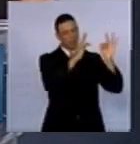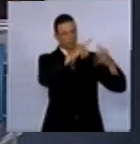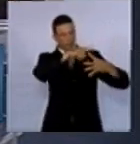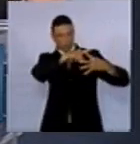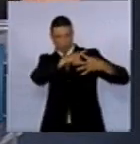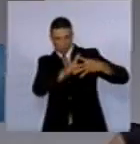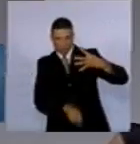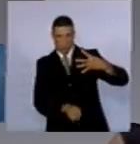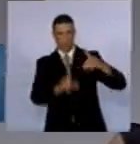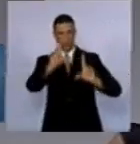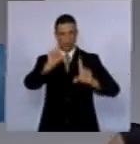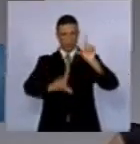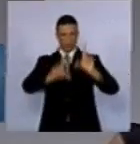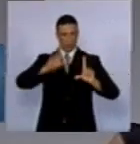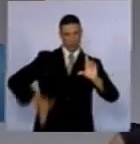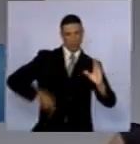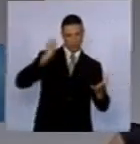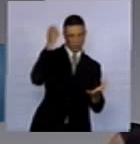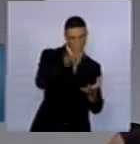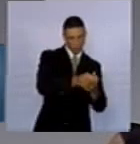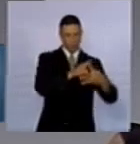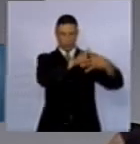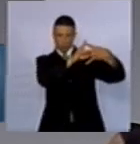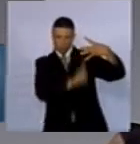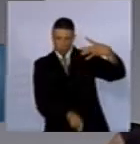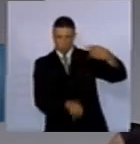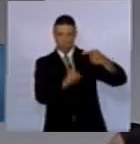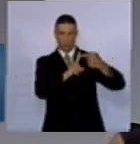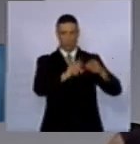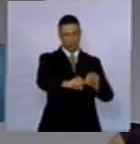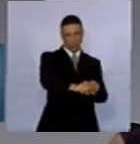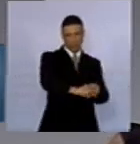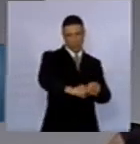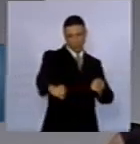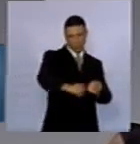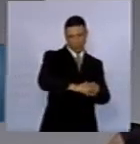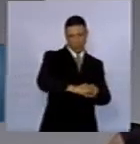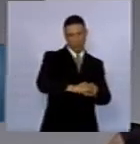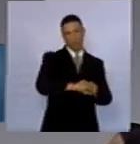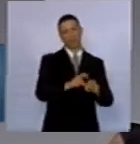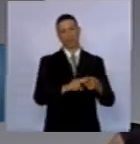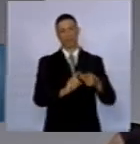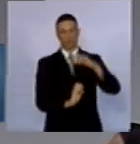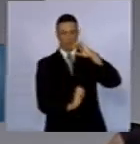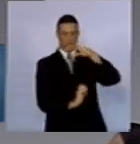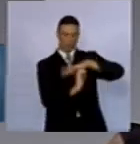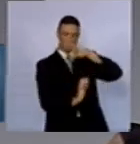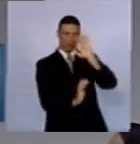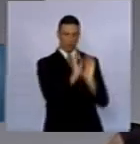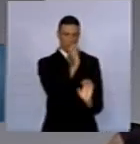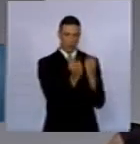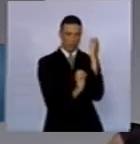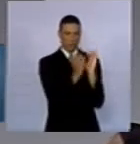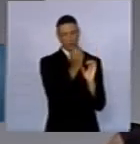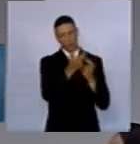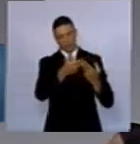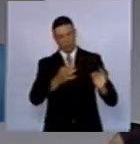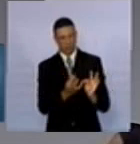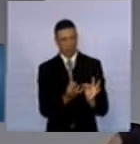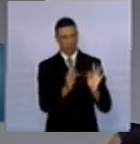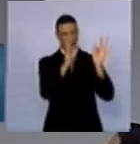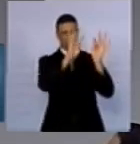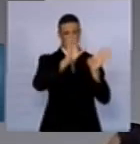outorgas de televisão por assinatura no país a televisão a cabo uma infraestrutura local que tem uma uma tecnologia